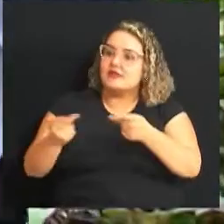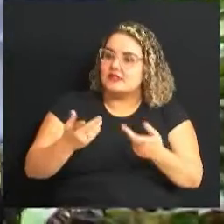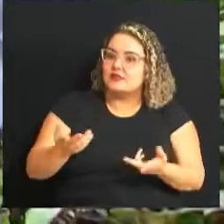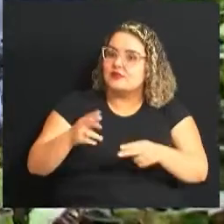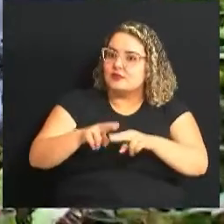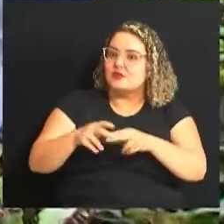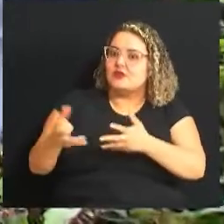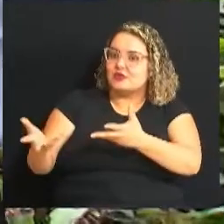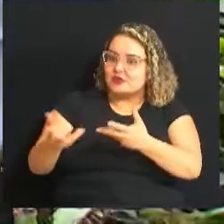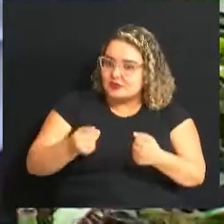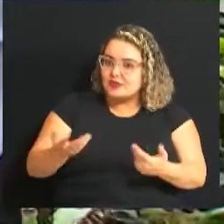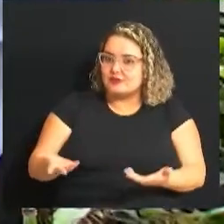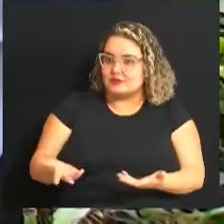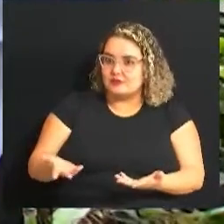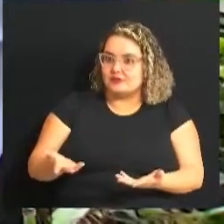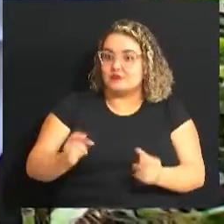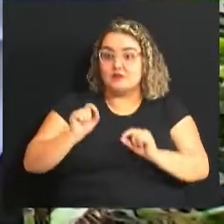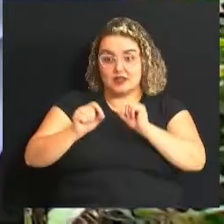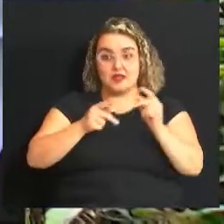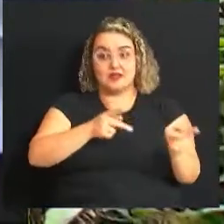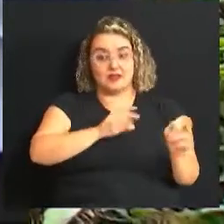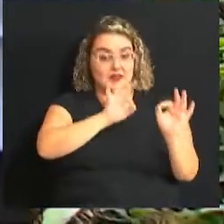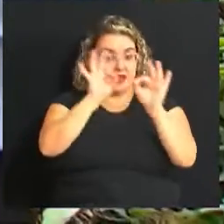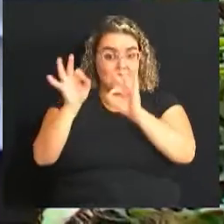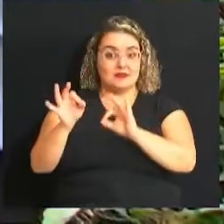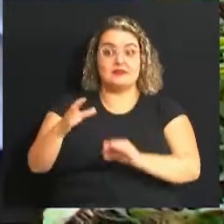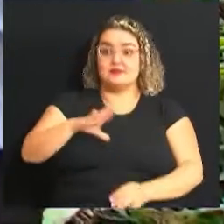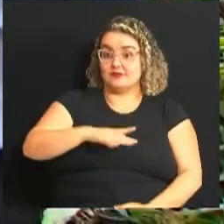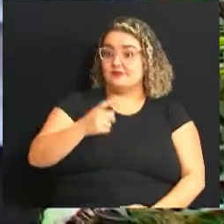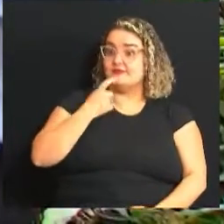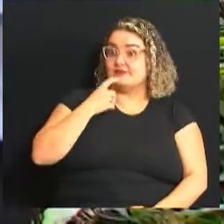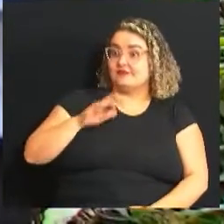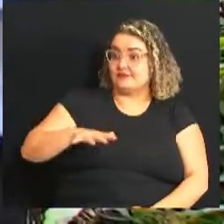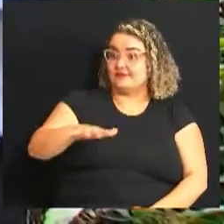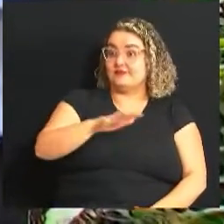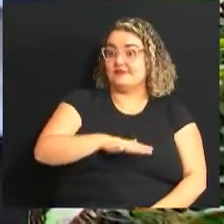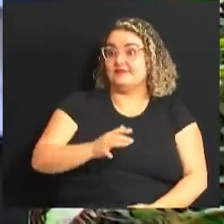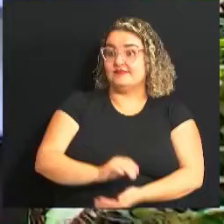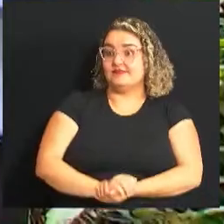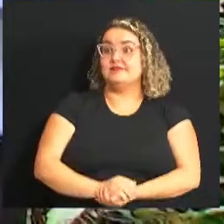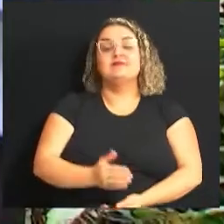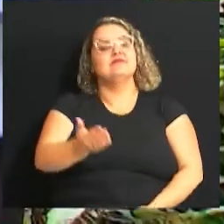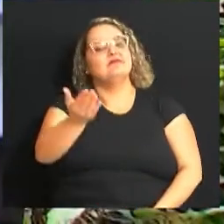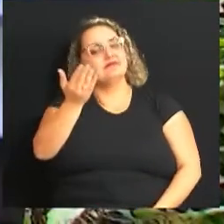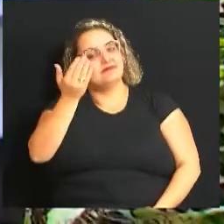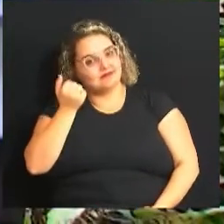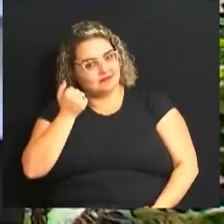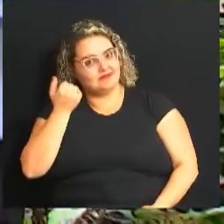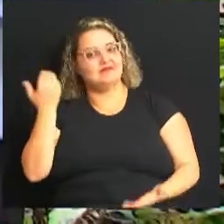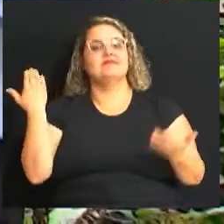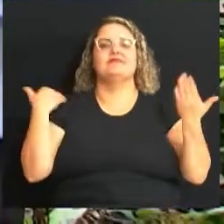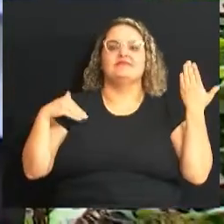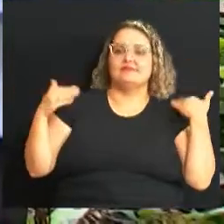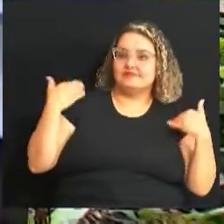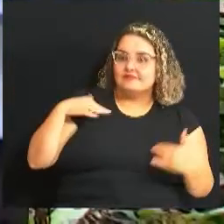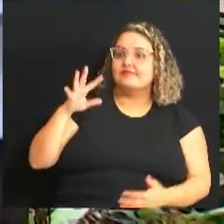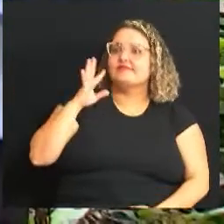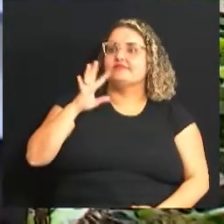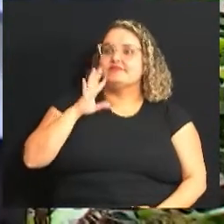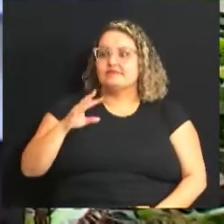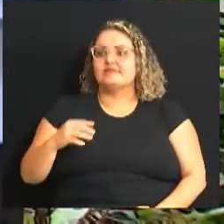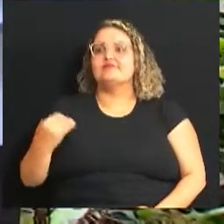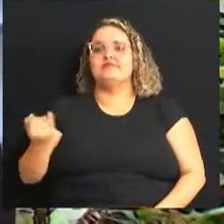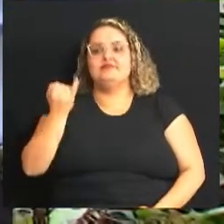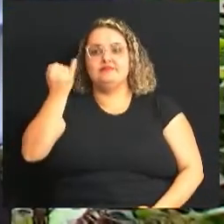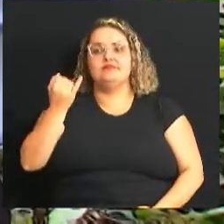aí o convite para quem está assistindo a gente, é de Campinas e também da região. Venham. É um passeio gostoso, vale a pena. Nós estamos